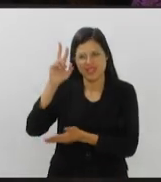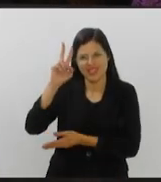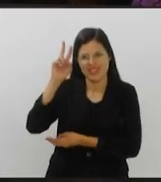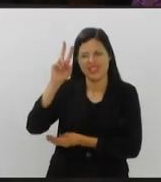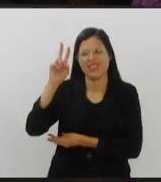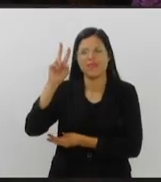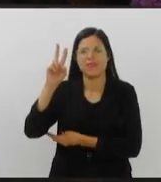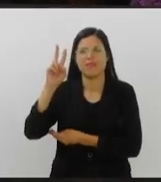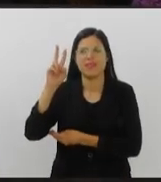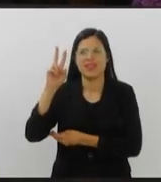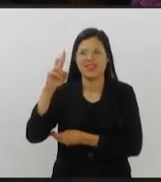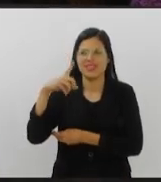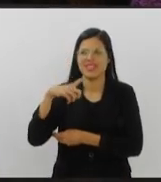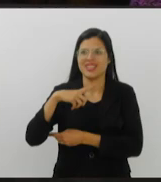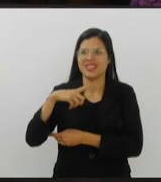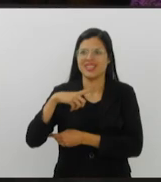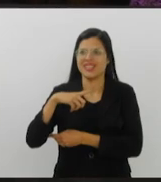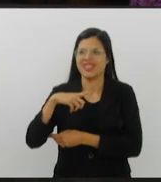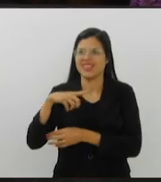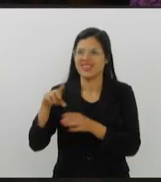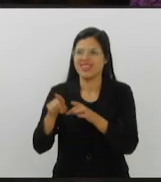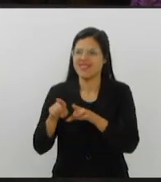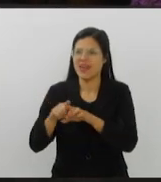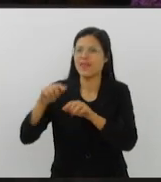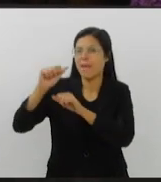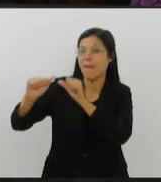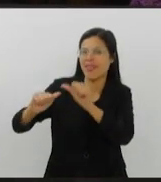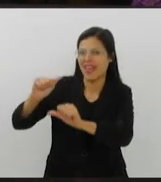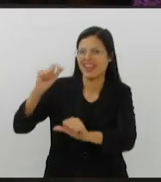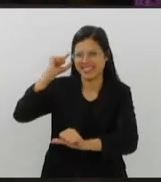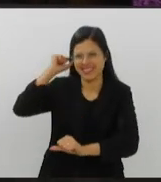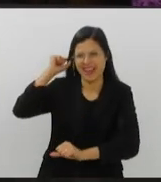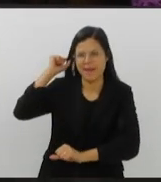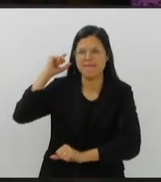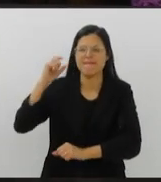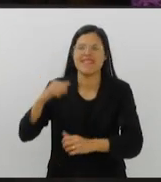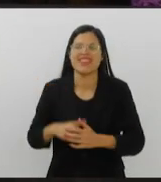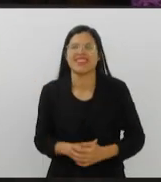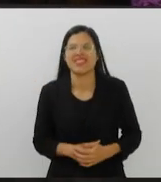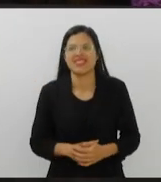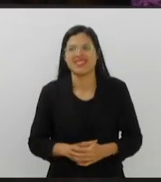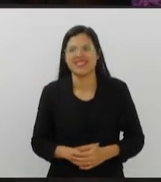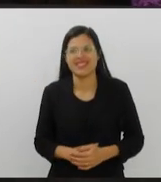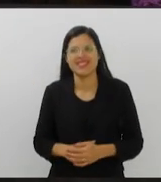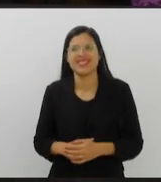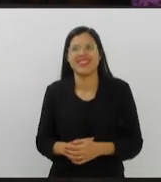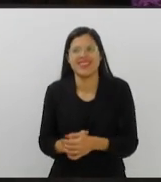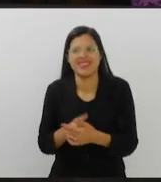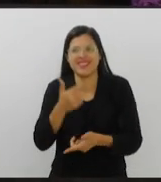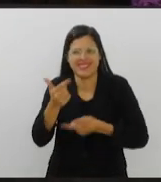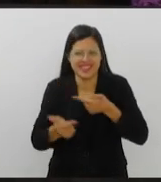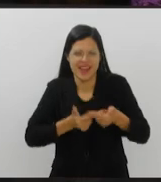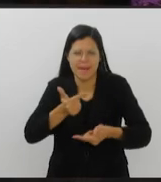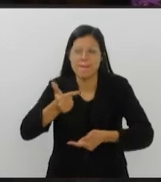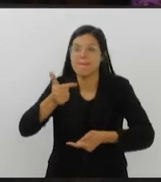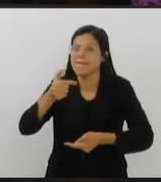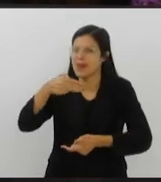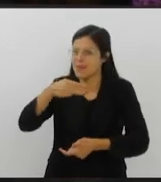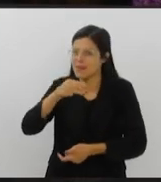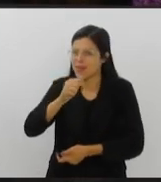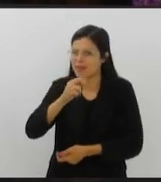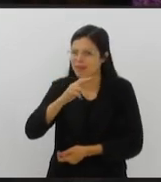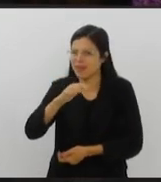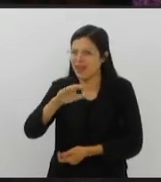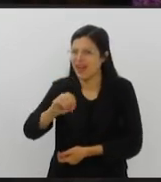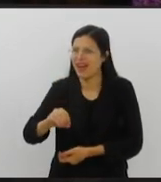inclusive do meu formato camaleão, que dá um trabalho danado para o Márcio. Porque uma hora eu